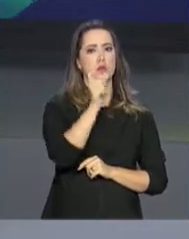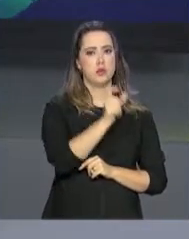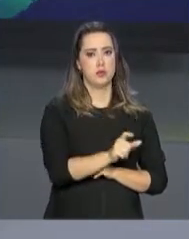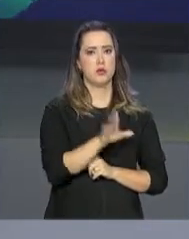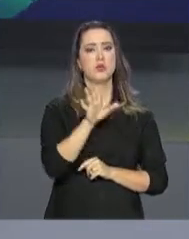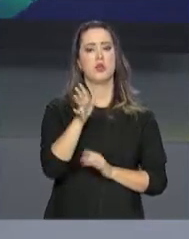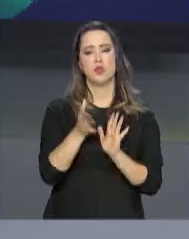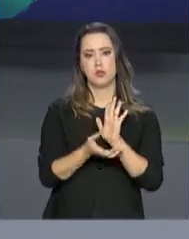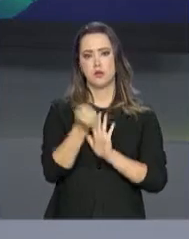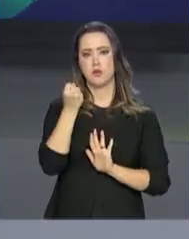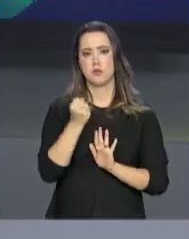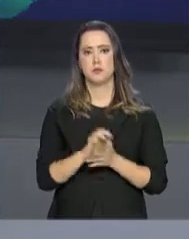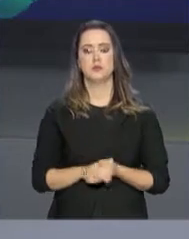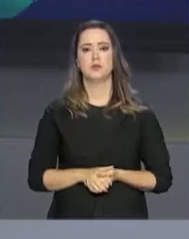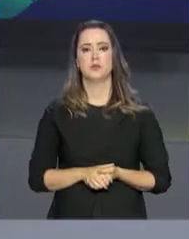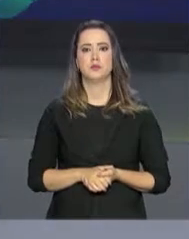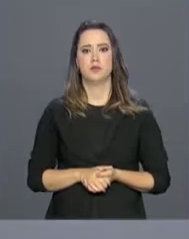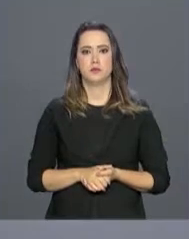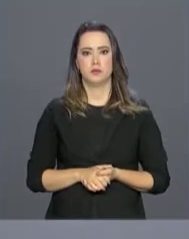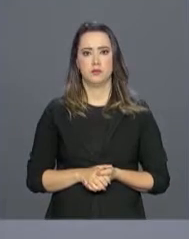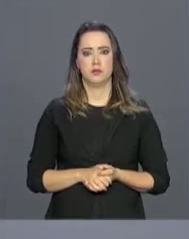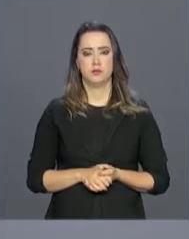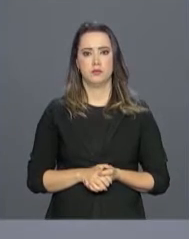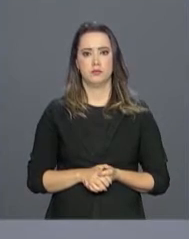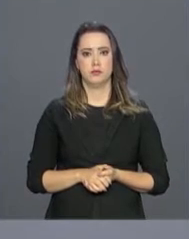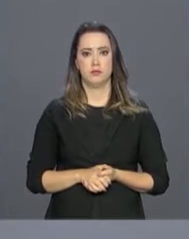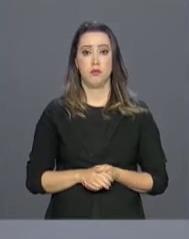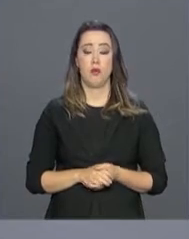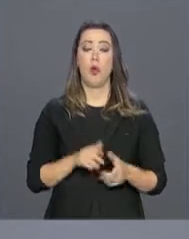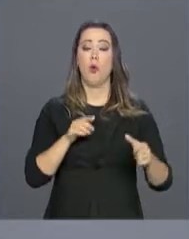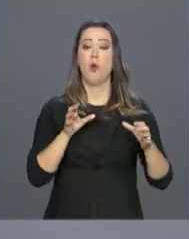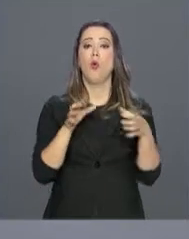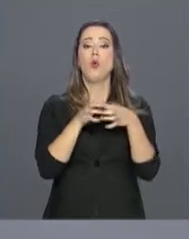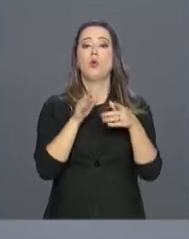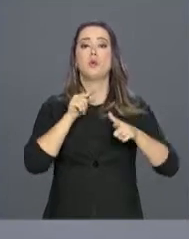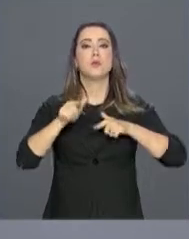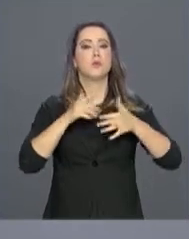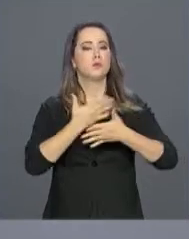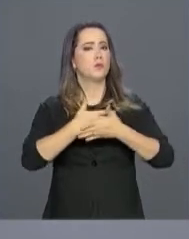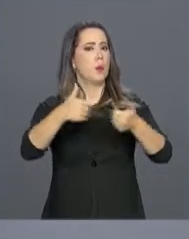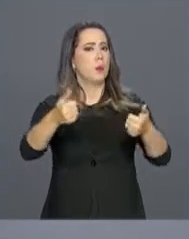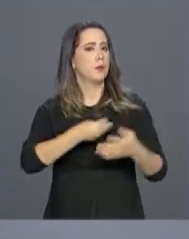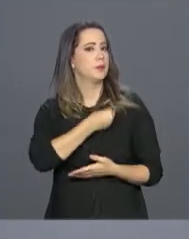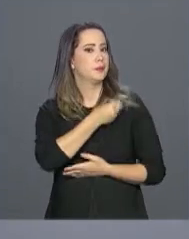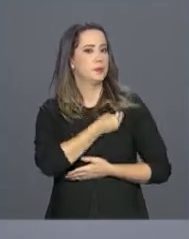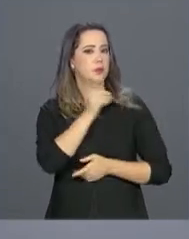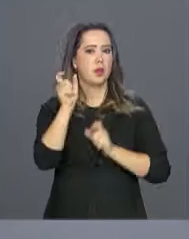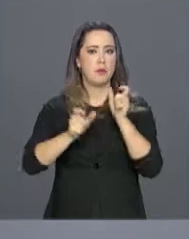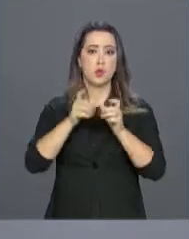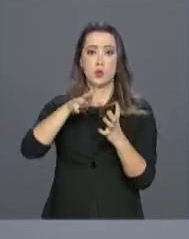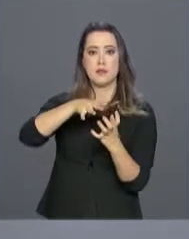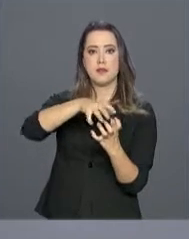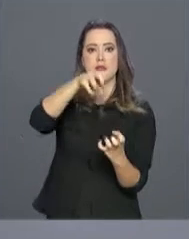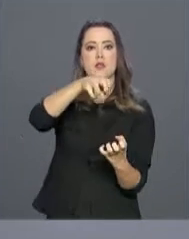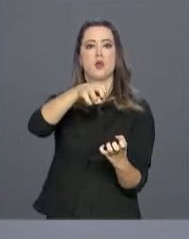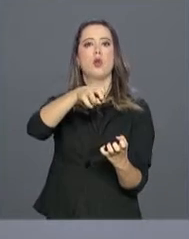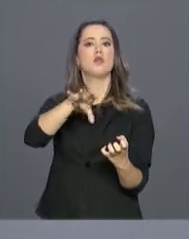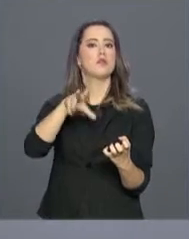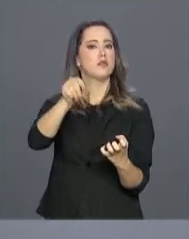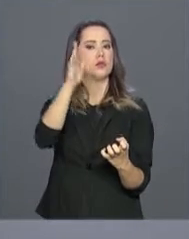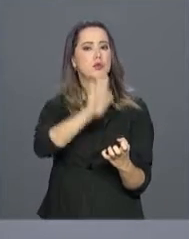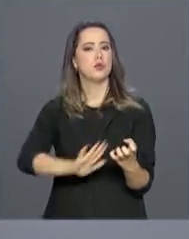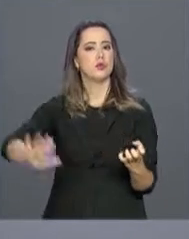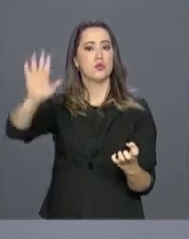efetuaram esse sax equipes que trabalham para melhorar a qualidade de vida de idosos em todo o brasil vão ganhar